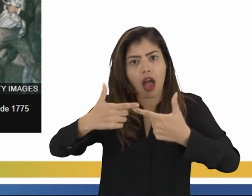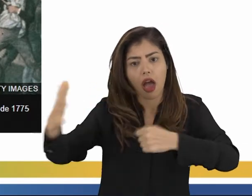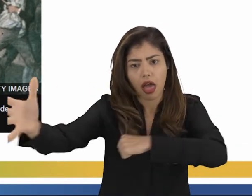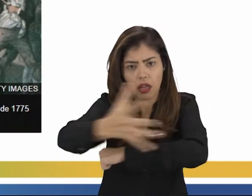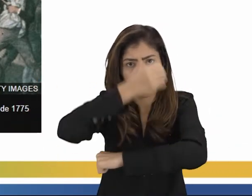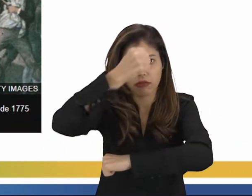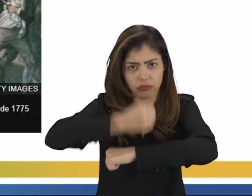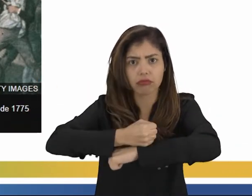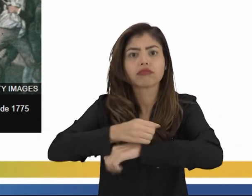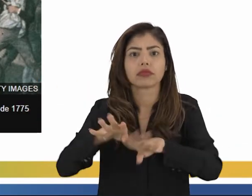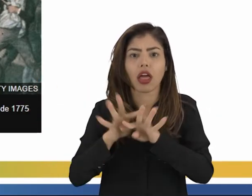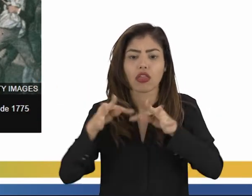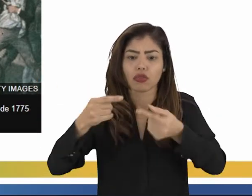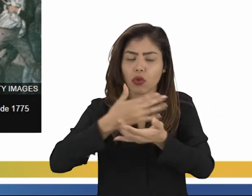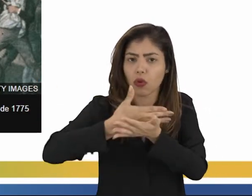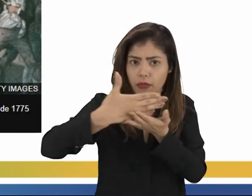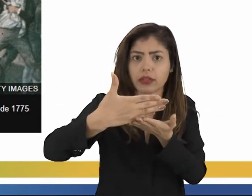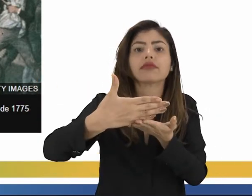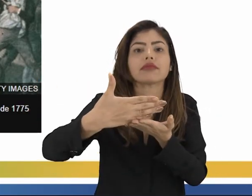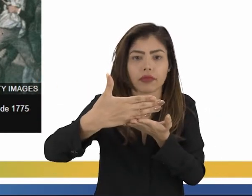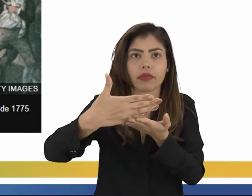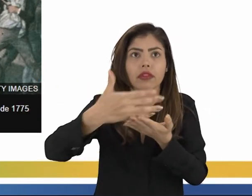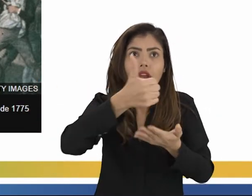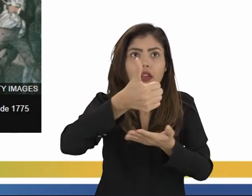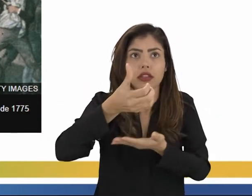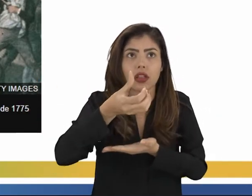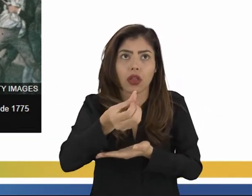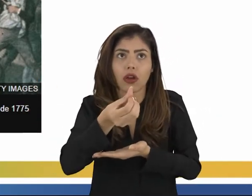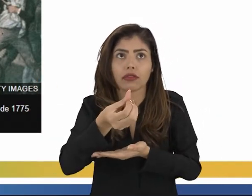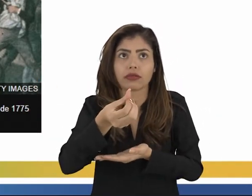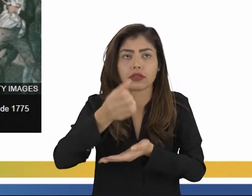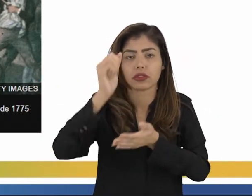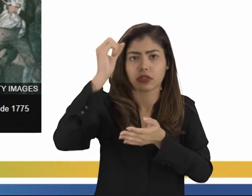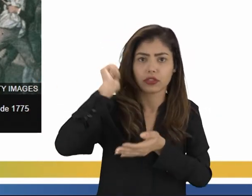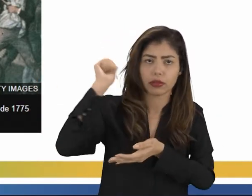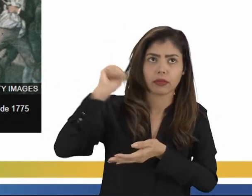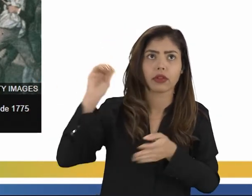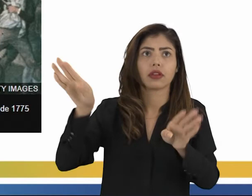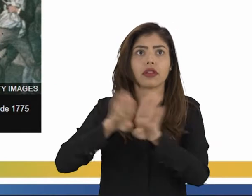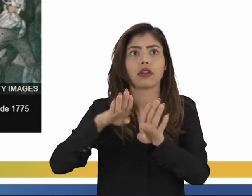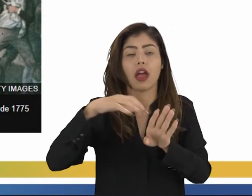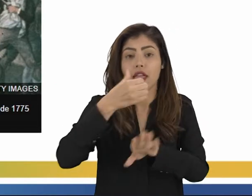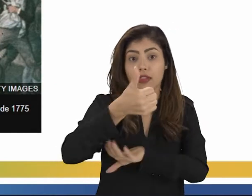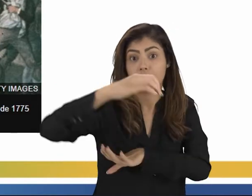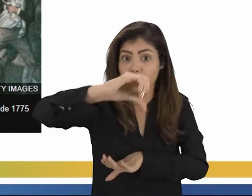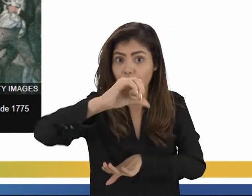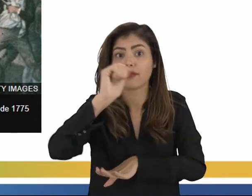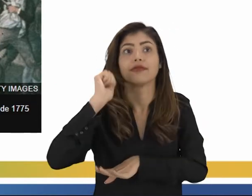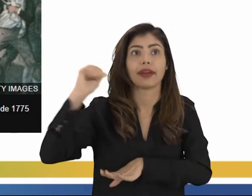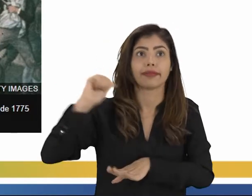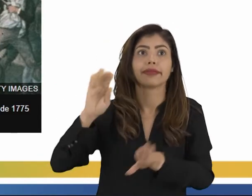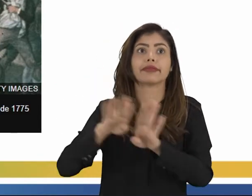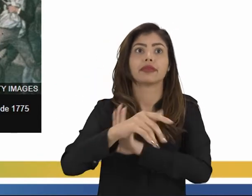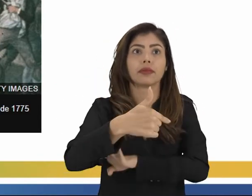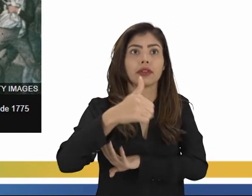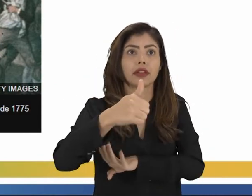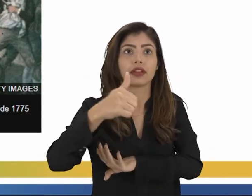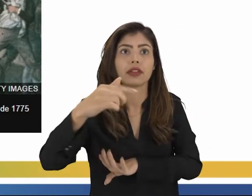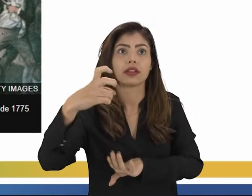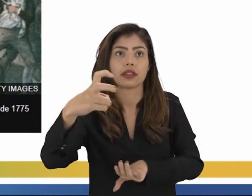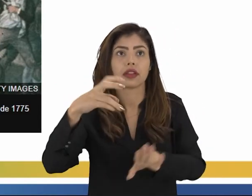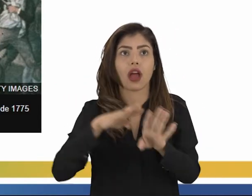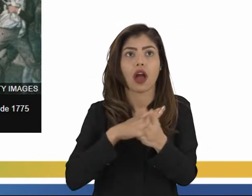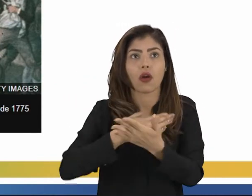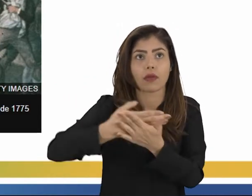Independência, o início de tudo isso, 19 de abril de 1775, Batalha de Lexington, né, Concord, deram